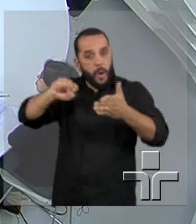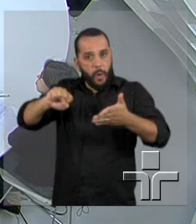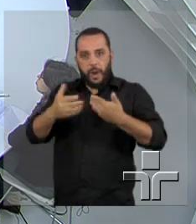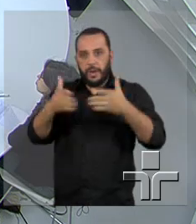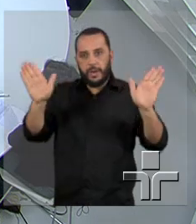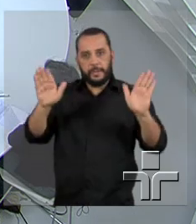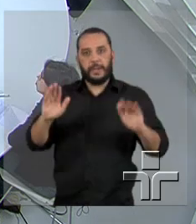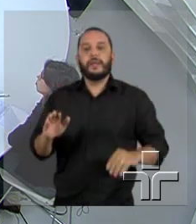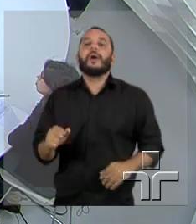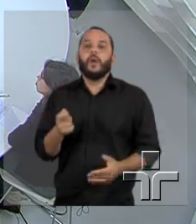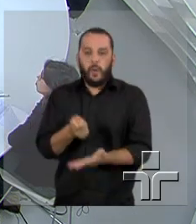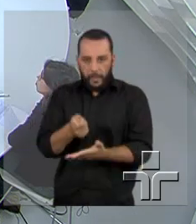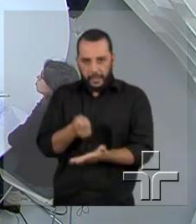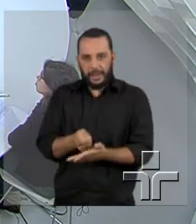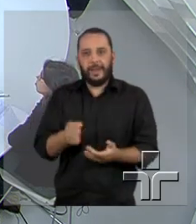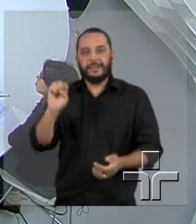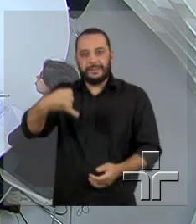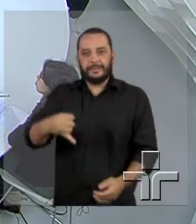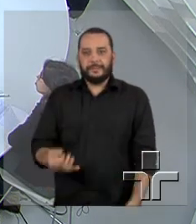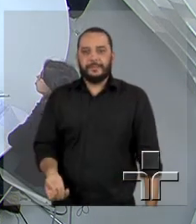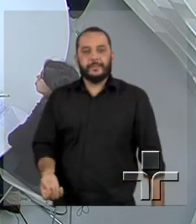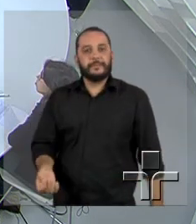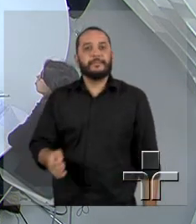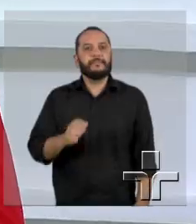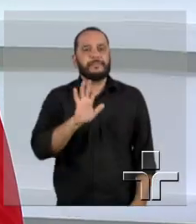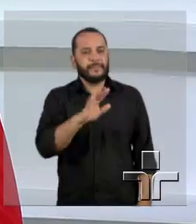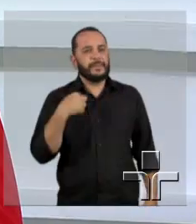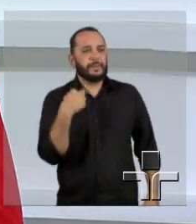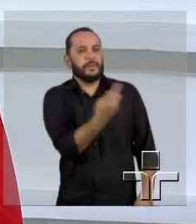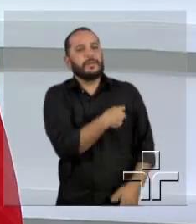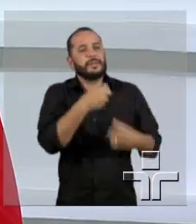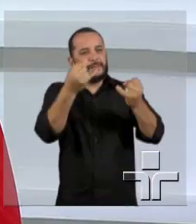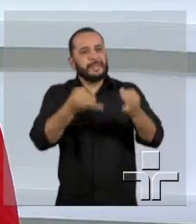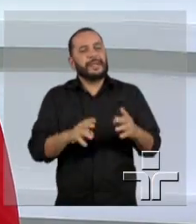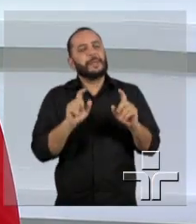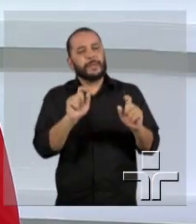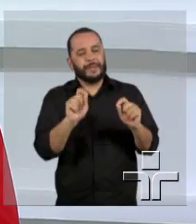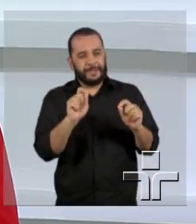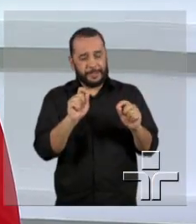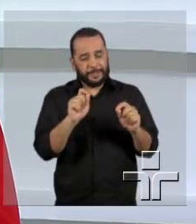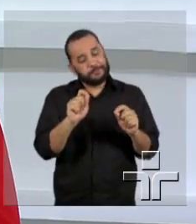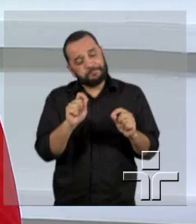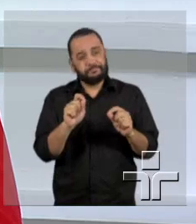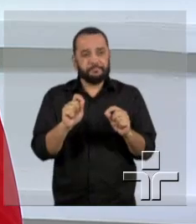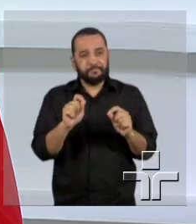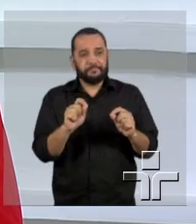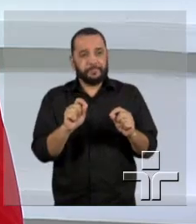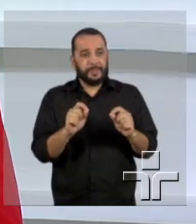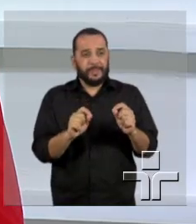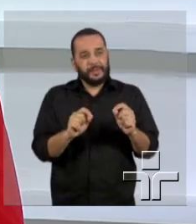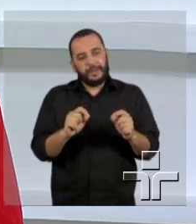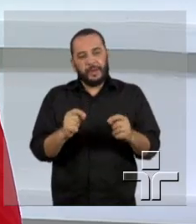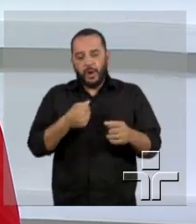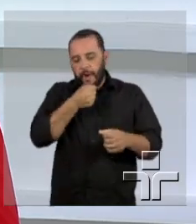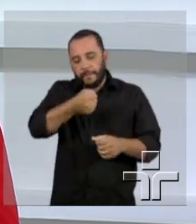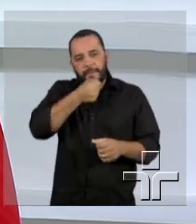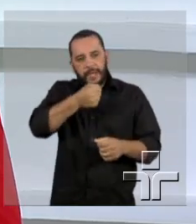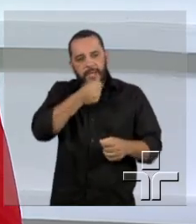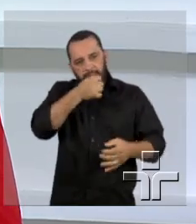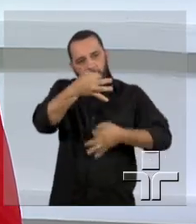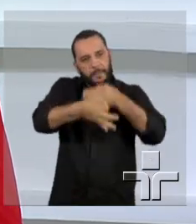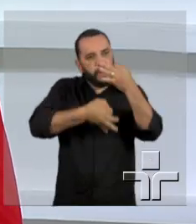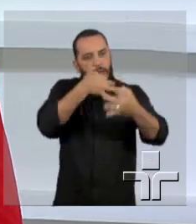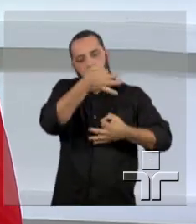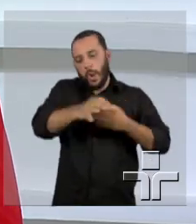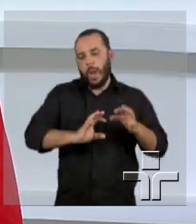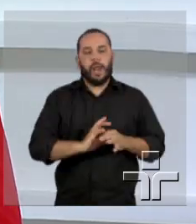Exatamente. Obrigado a desbloquear. Ministro, nós estamos falando várias vezes sobre a liberdade de imprensa, a liberdade de